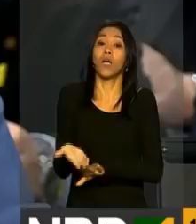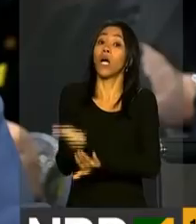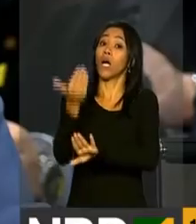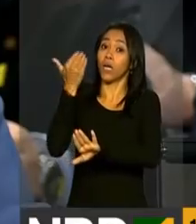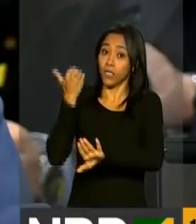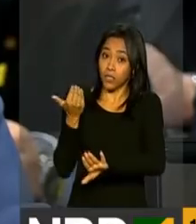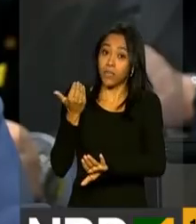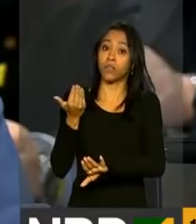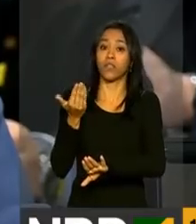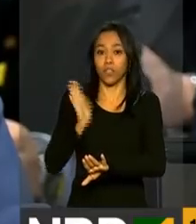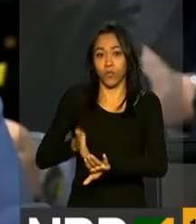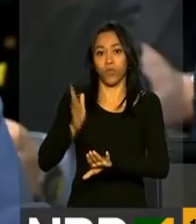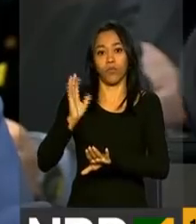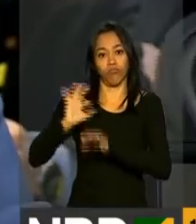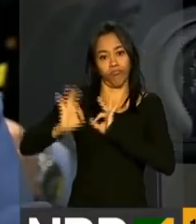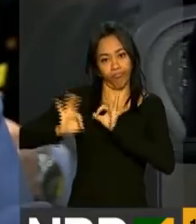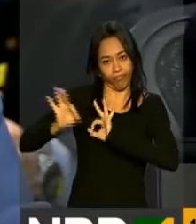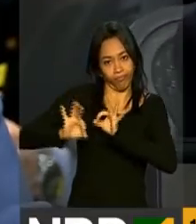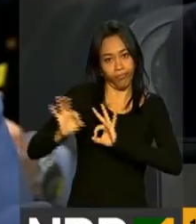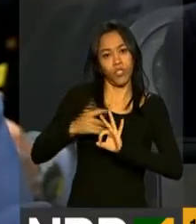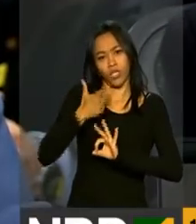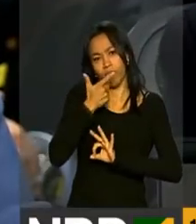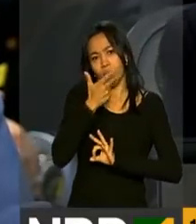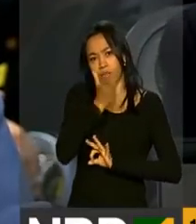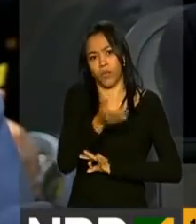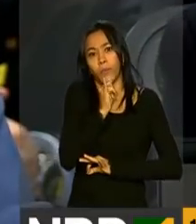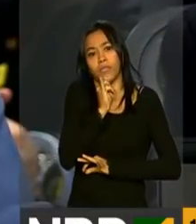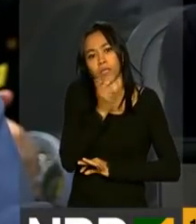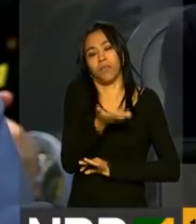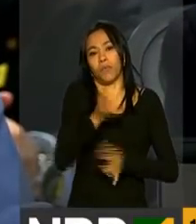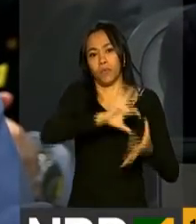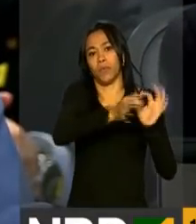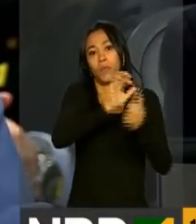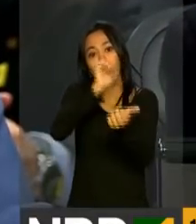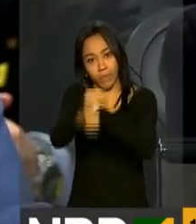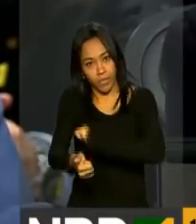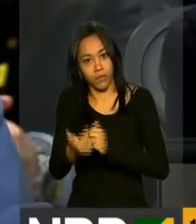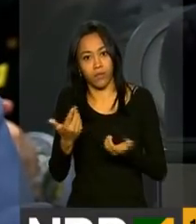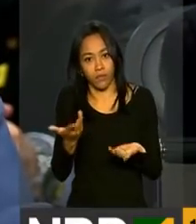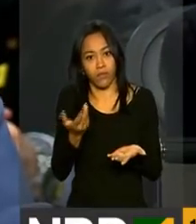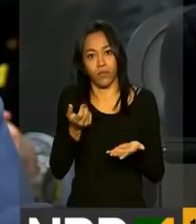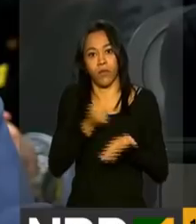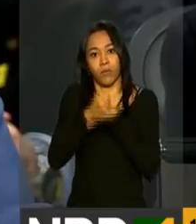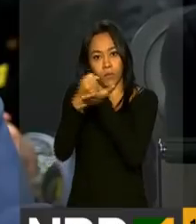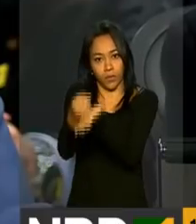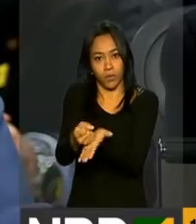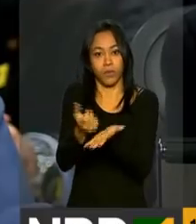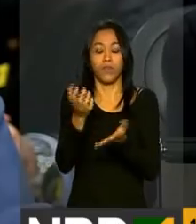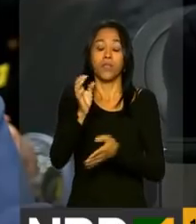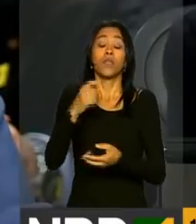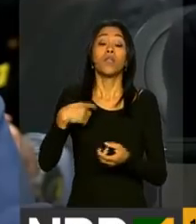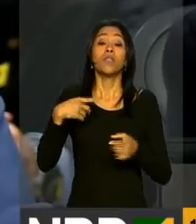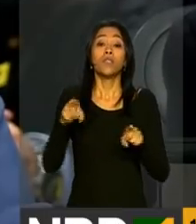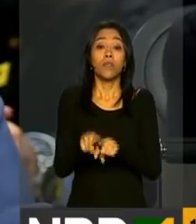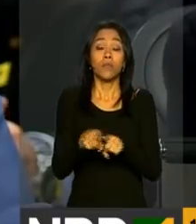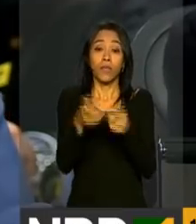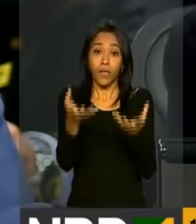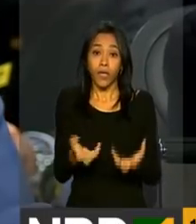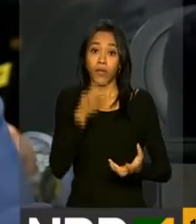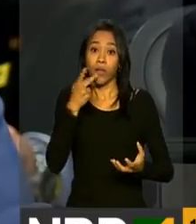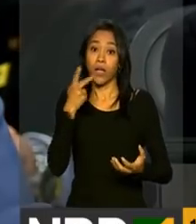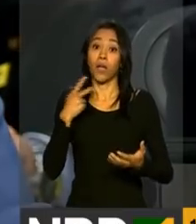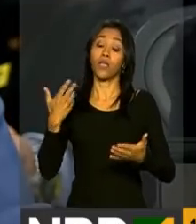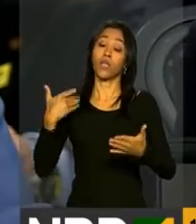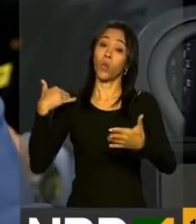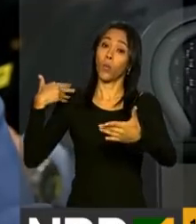tomadas acabei de relatar o caso das olimpíadas mas quero ressaltar também que ao longo do